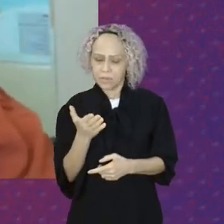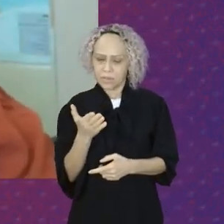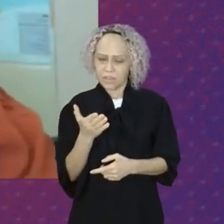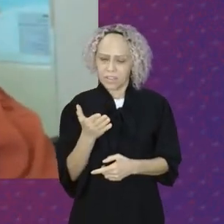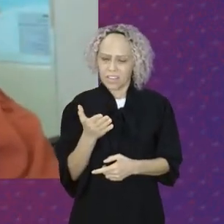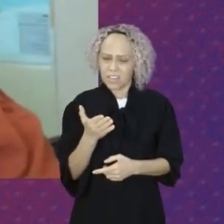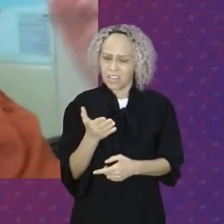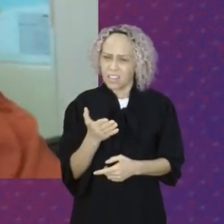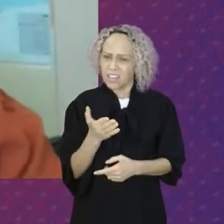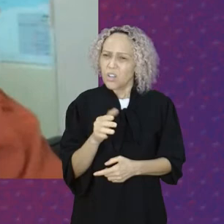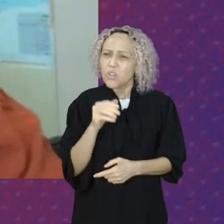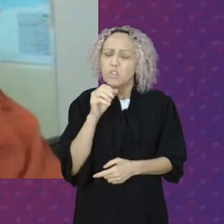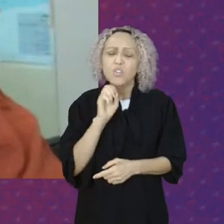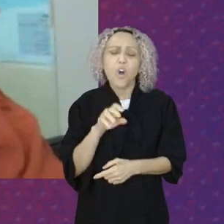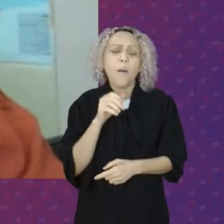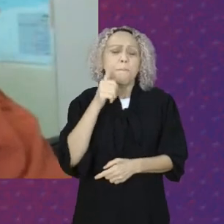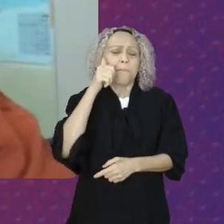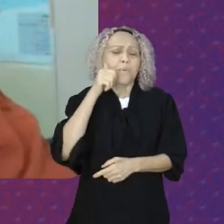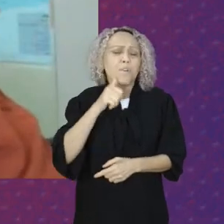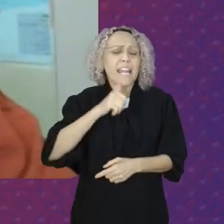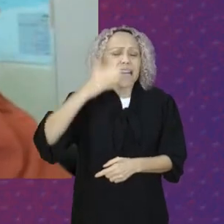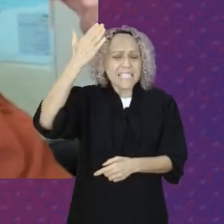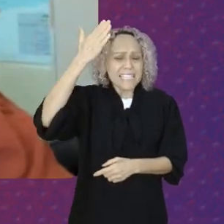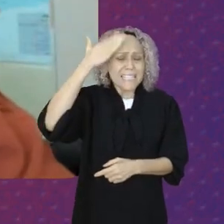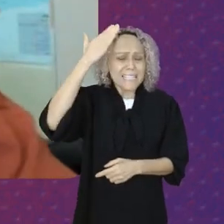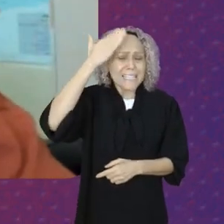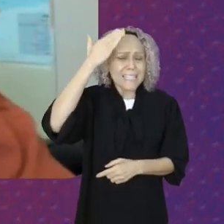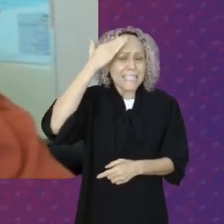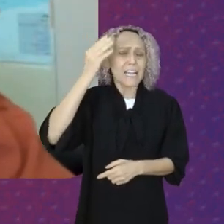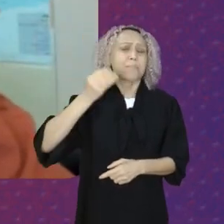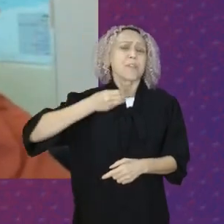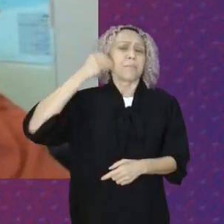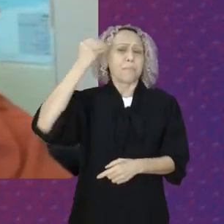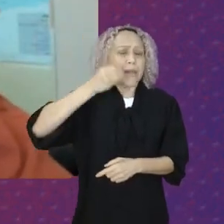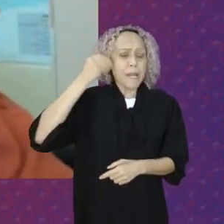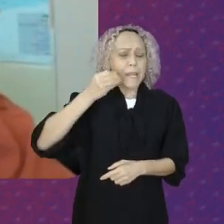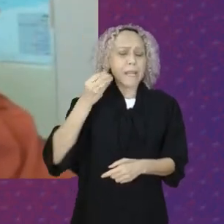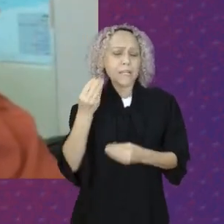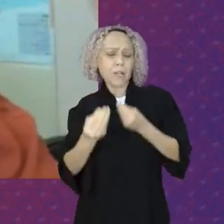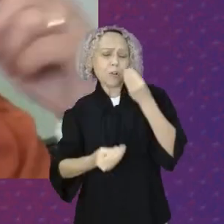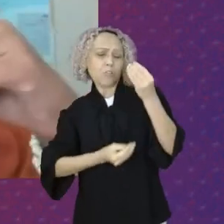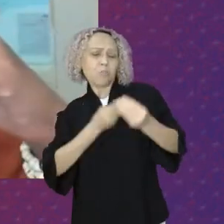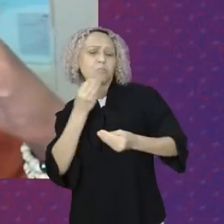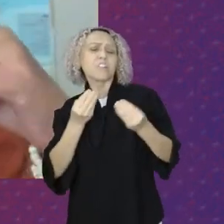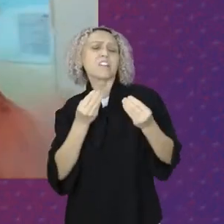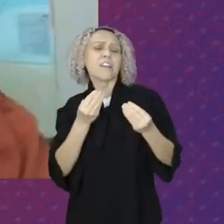daquilo. Da mesma forma que hoje a gente tem mais mulheres parlamentares que são